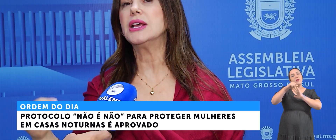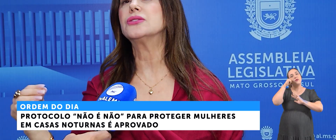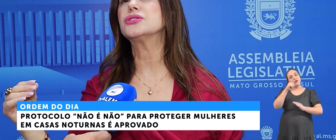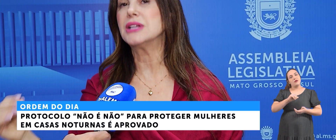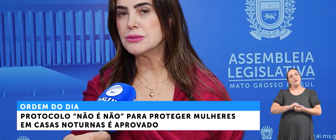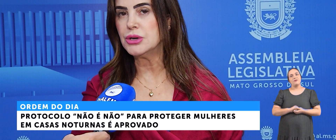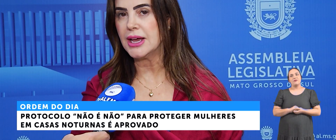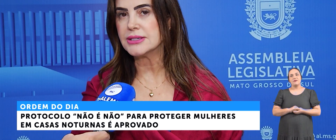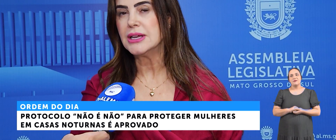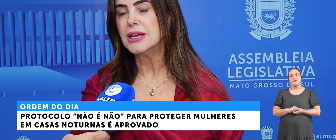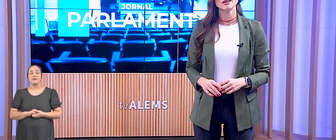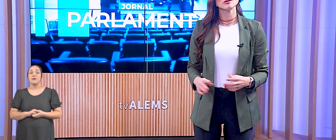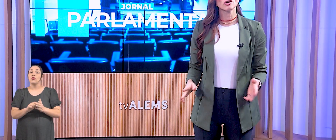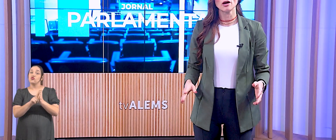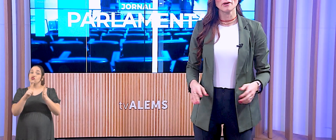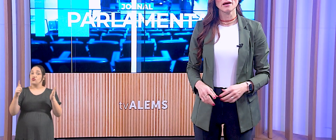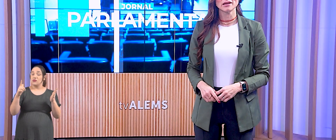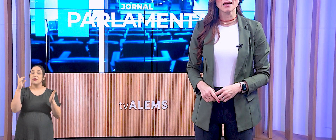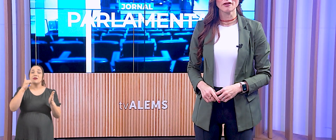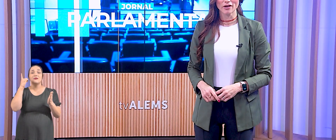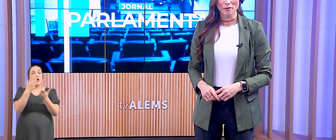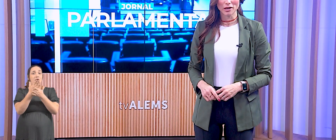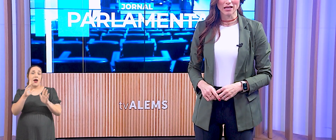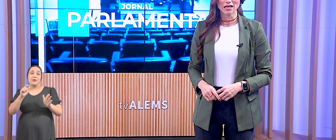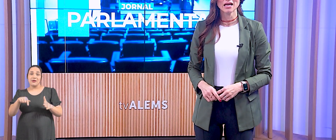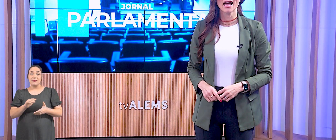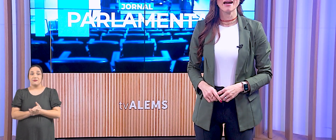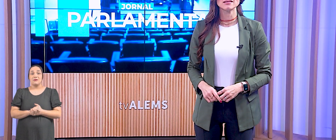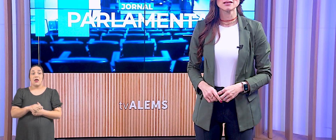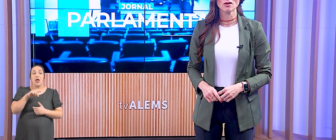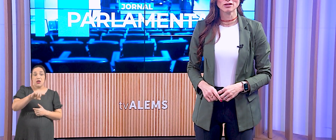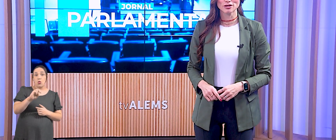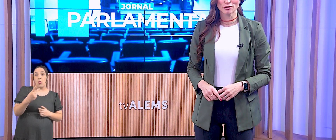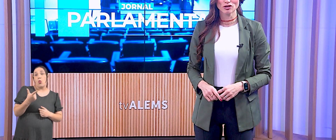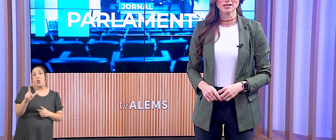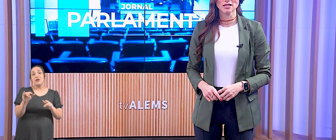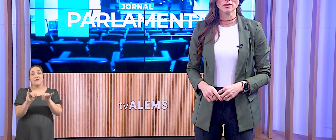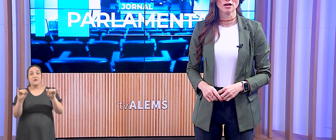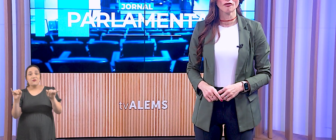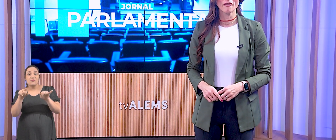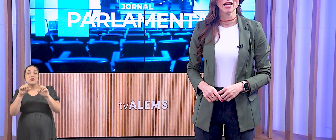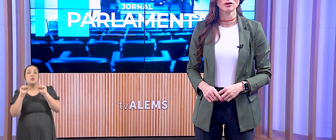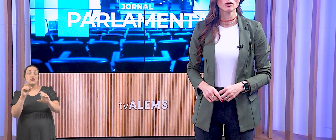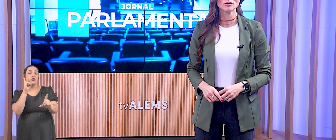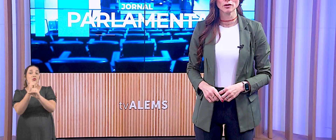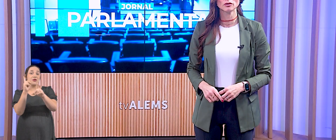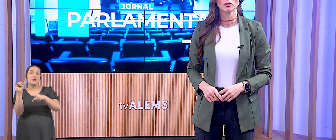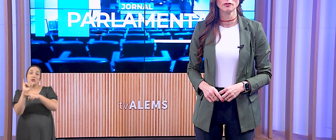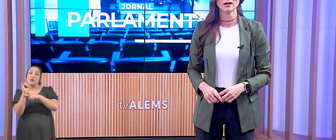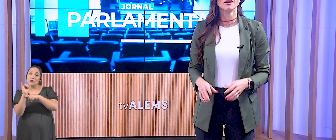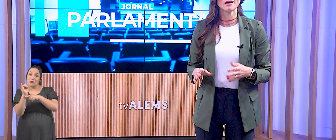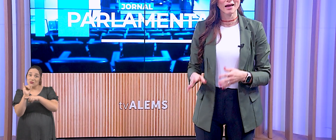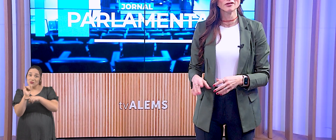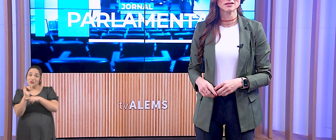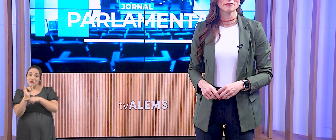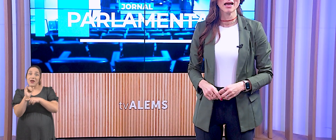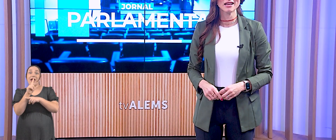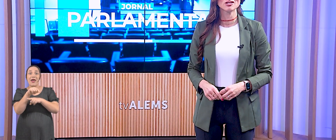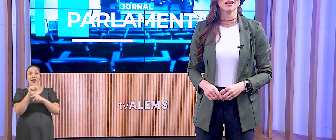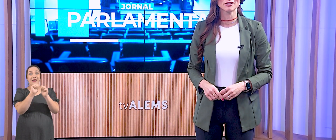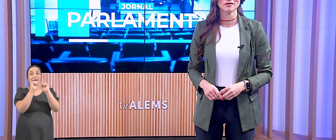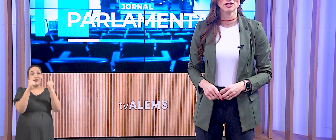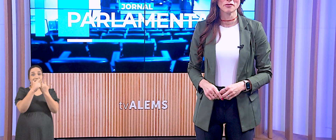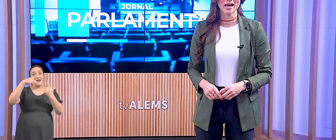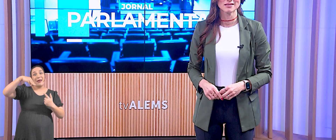os direitos das mulheres. E o Jornal Parlamentar fica por aqui. Essas e outras notícias você confere no nosso YouTube, lá na